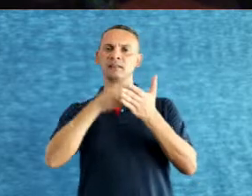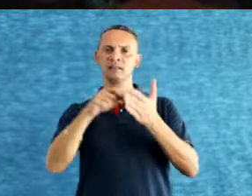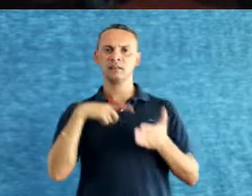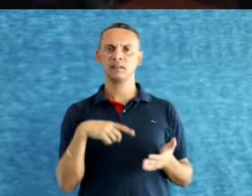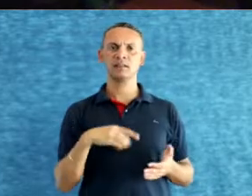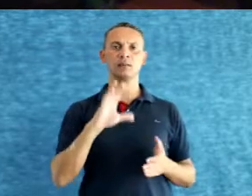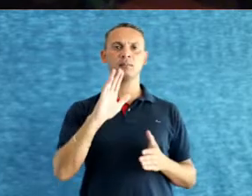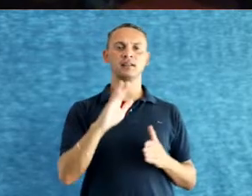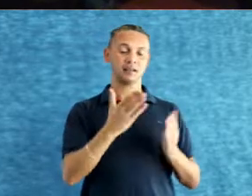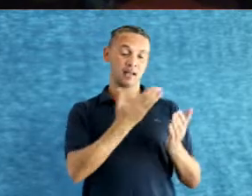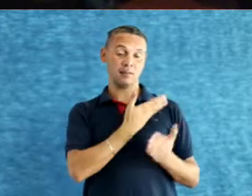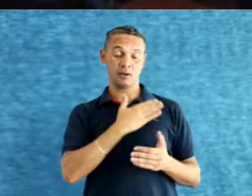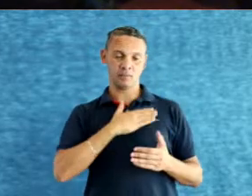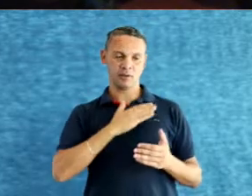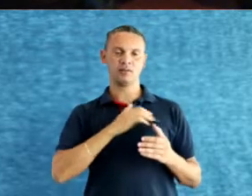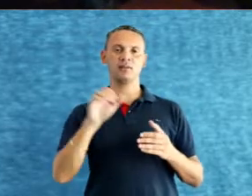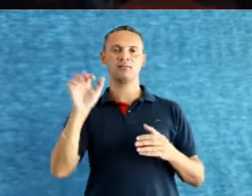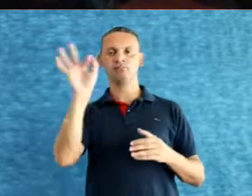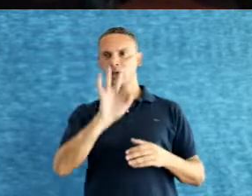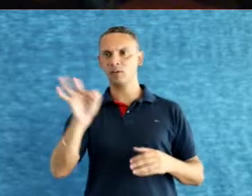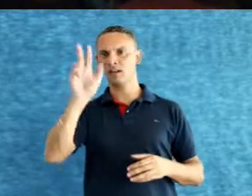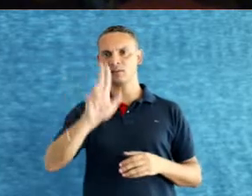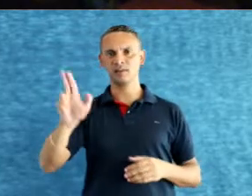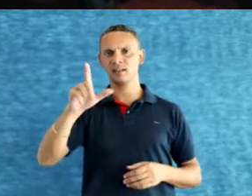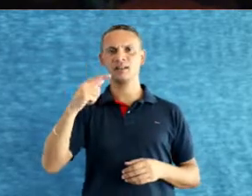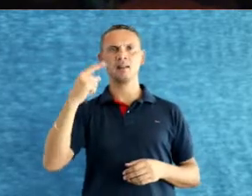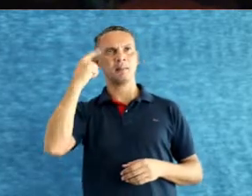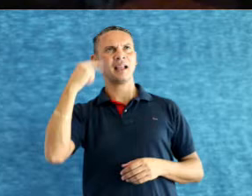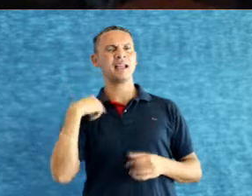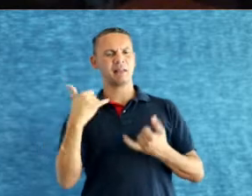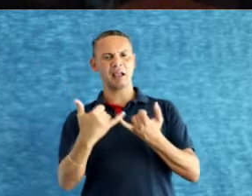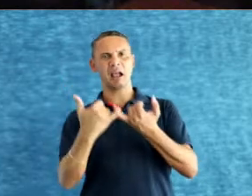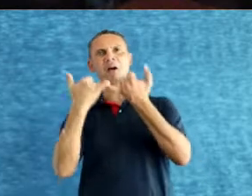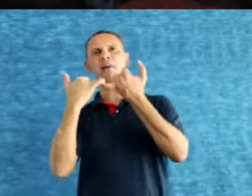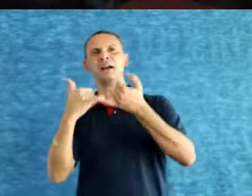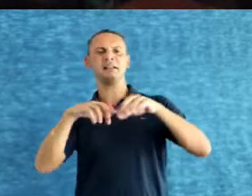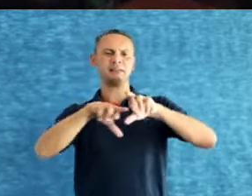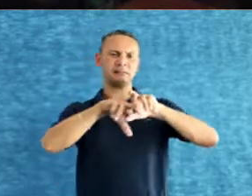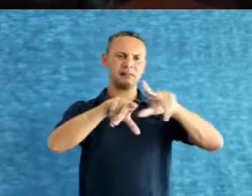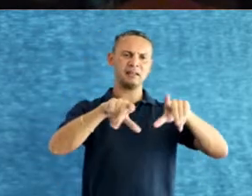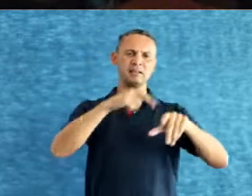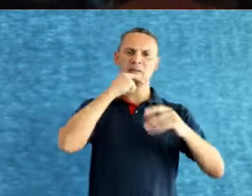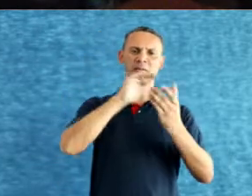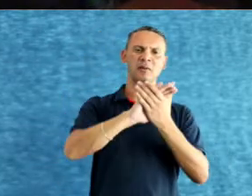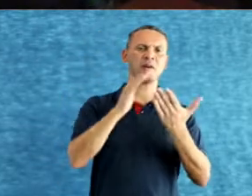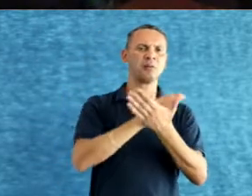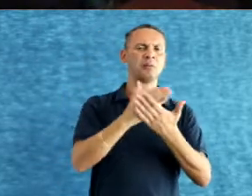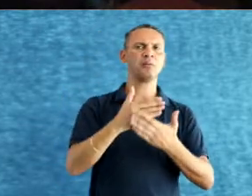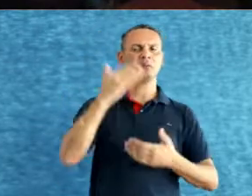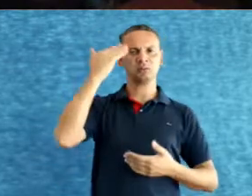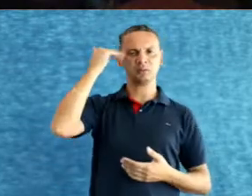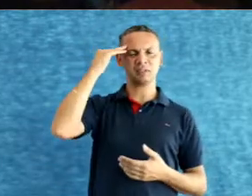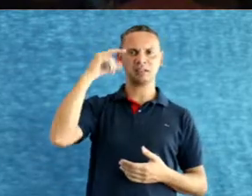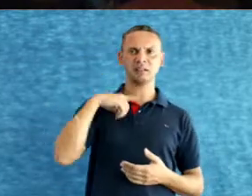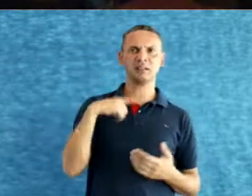Nísia, chegando em Nísia Floresta, as histórias, logo, quem foi Nísia, quem foi Nísia, quem foi... Eu tinha duas curiosidades no Rio Grande do Norte. Quem foi